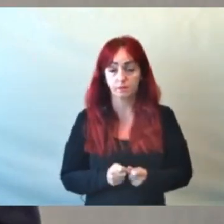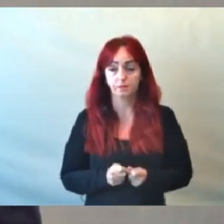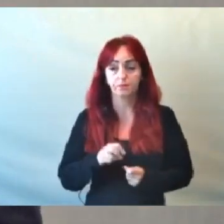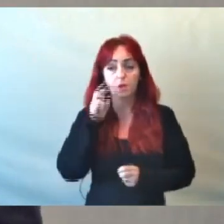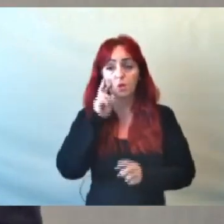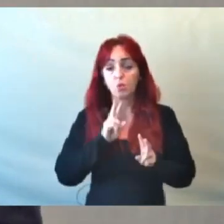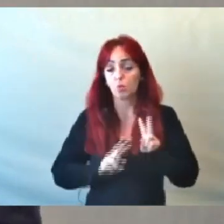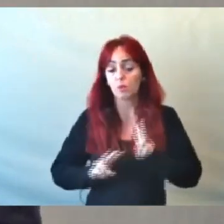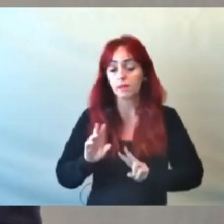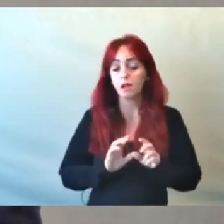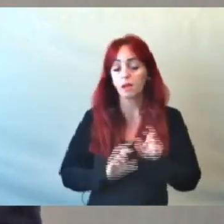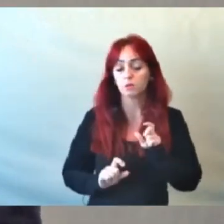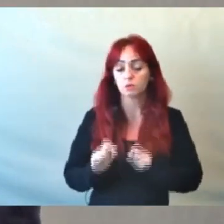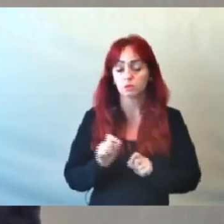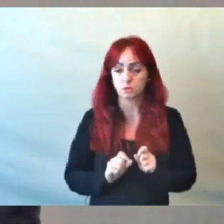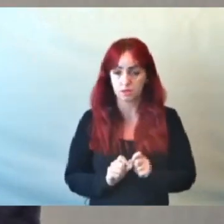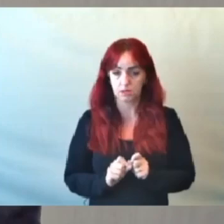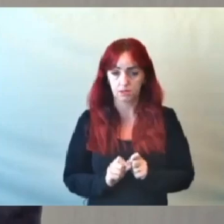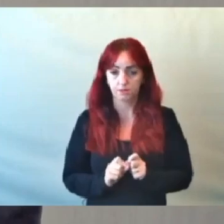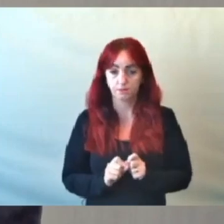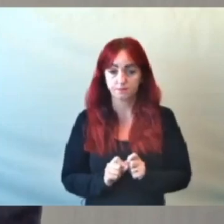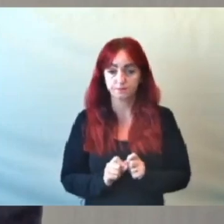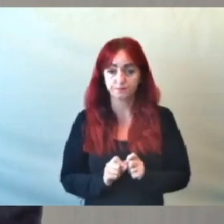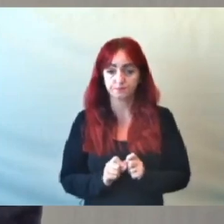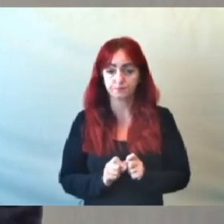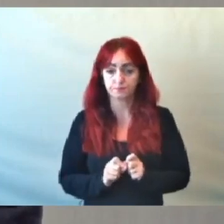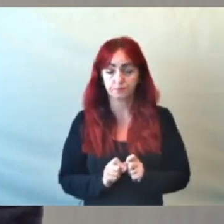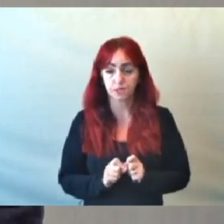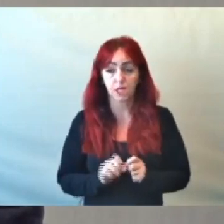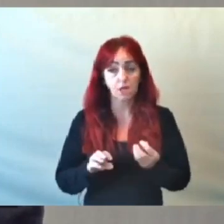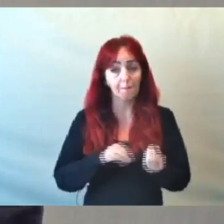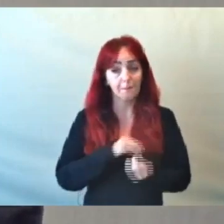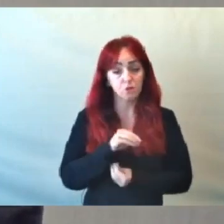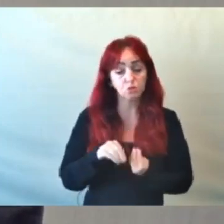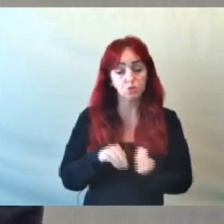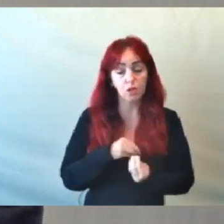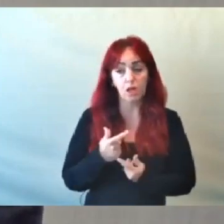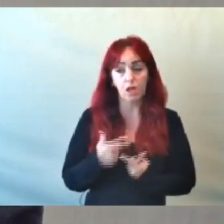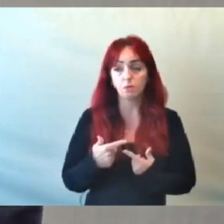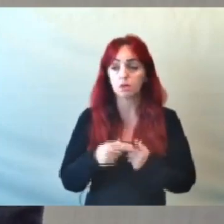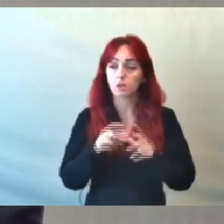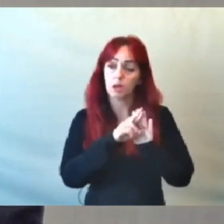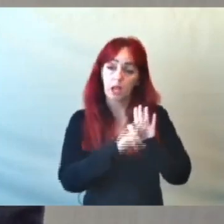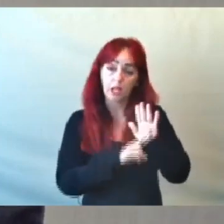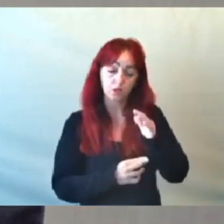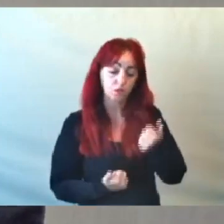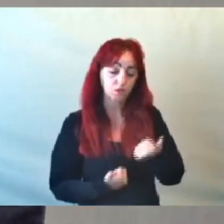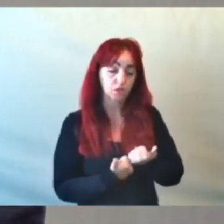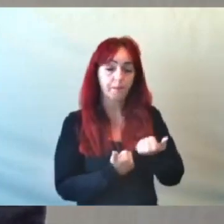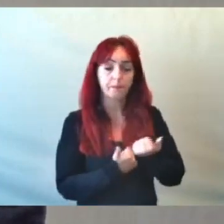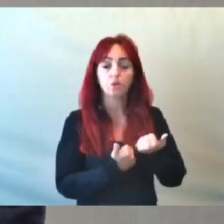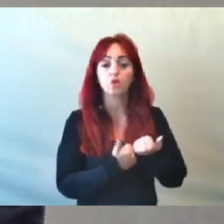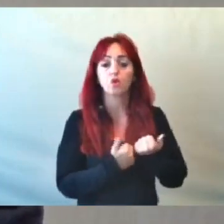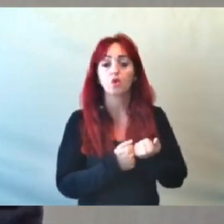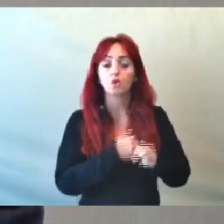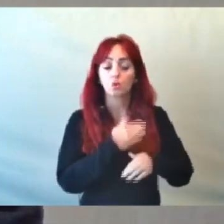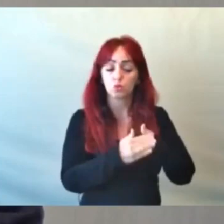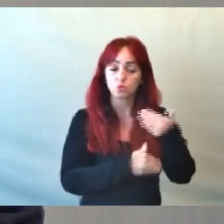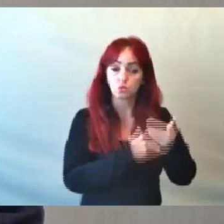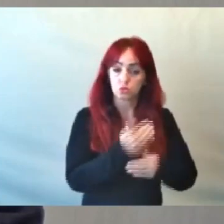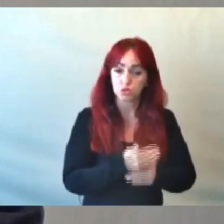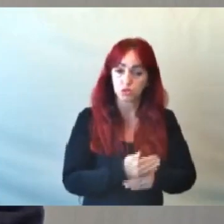não misturar, obviamente, o que é um relatório de apoio consultivo, de assessoramento, com